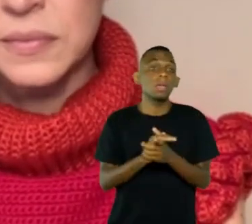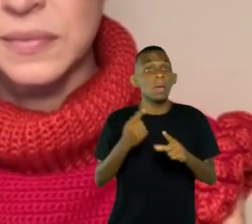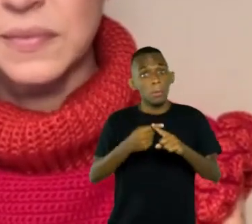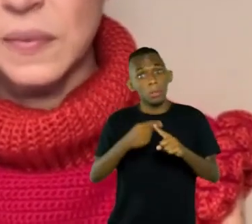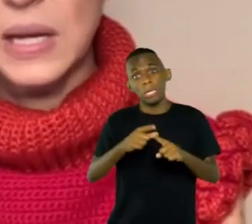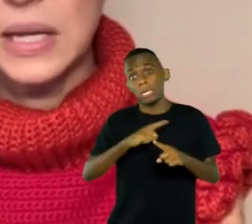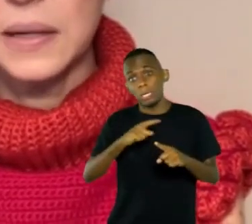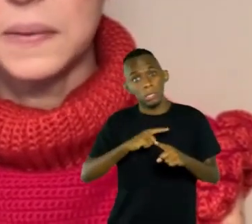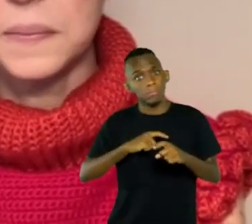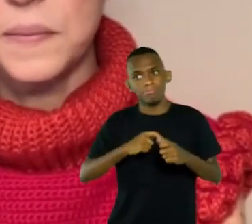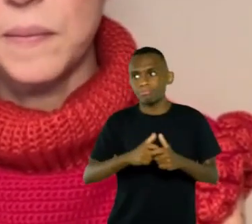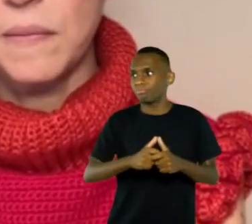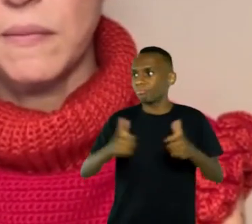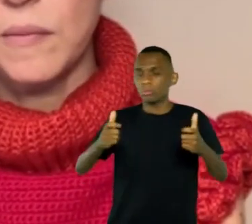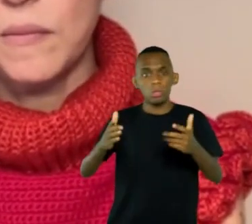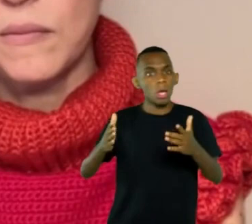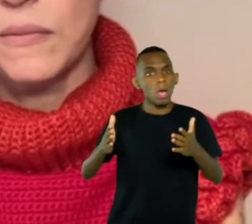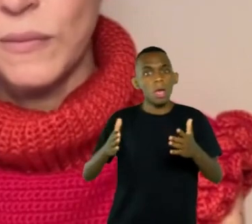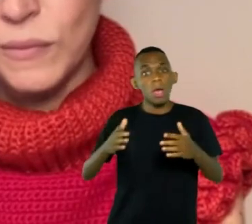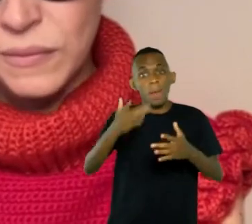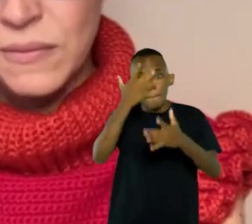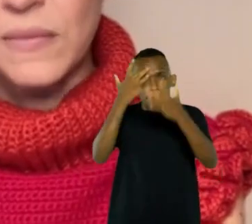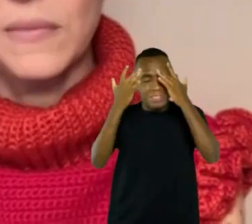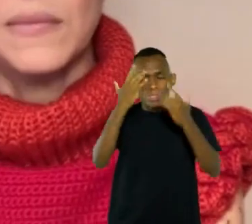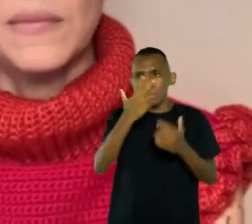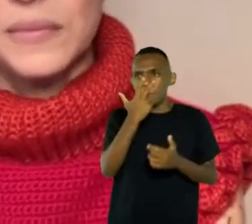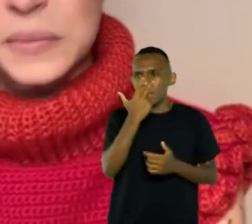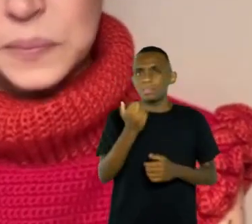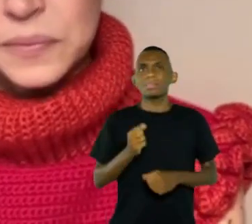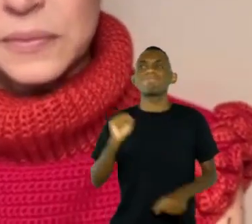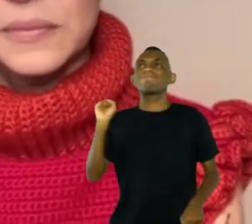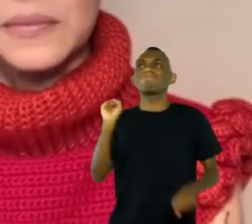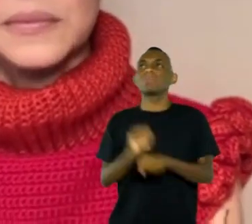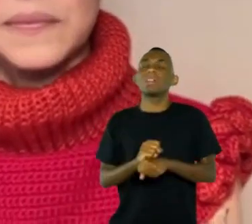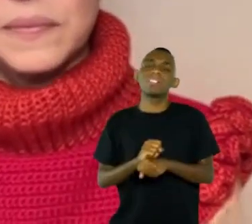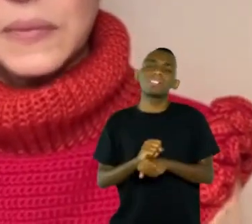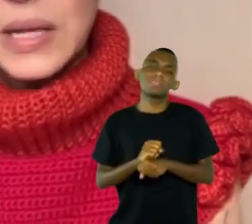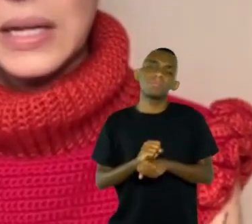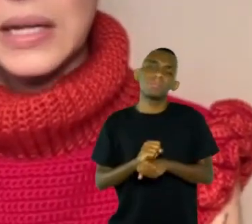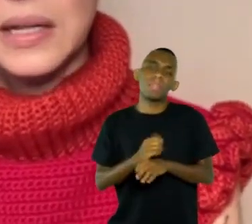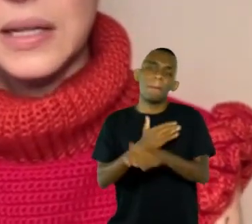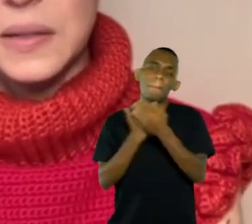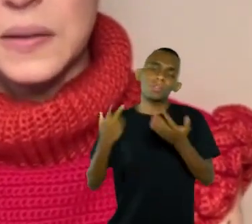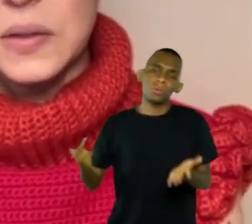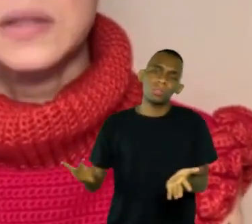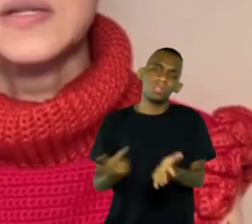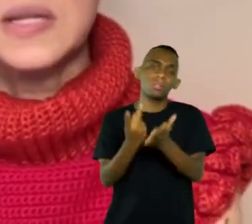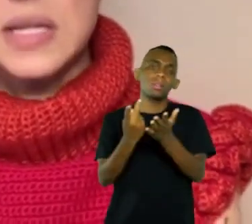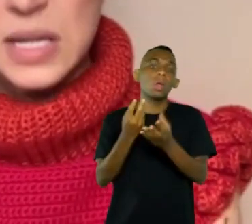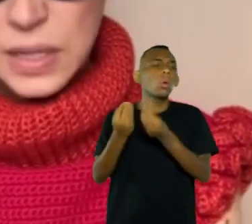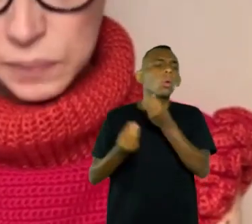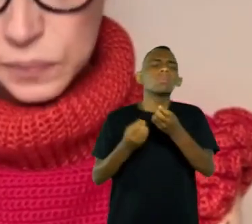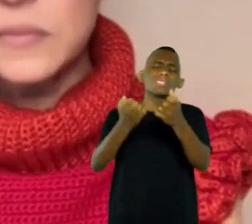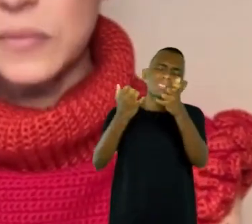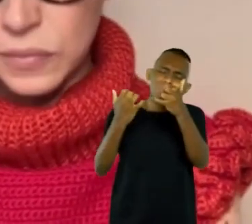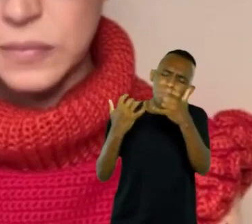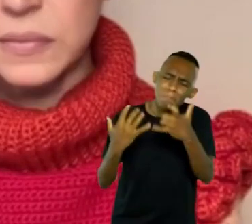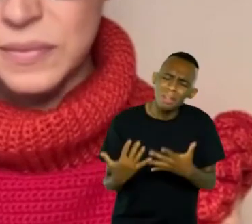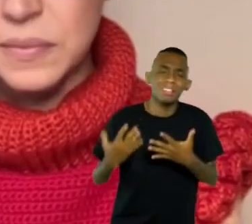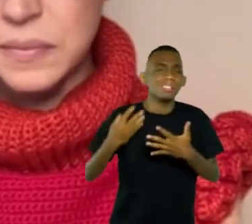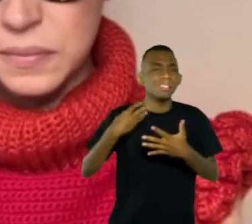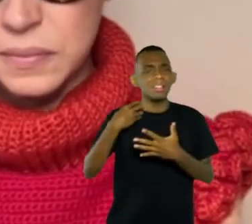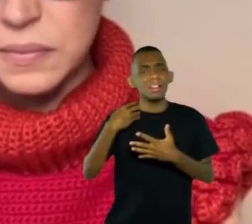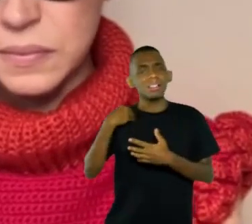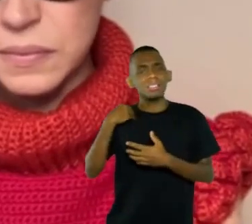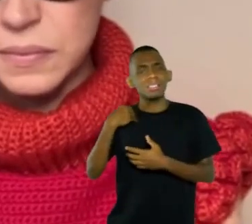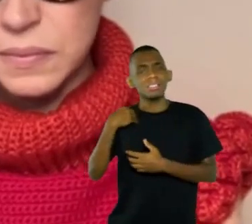né? Fica ali, É, né, aguardando e quando chega o momento, eu quero que você conte um pouco como que sim. foi essa